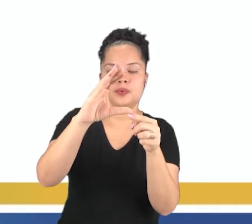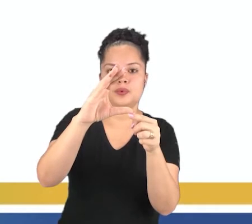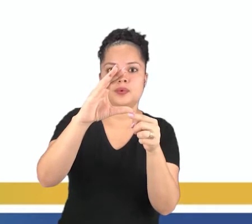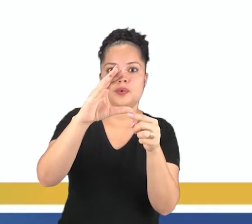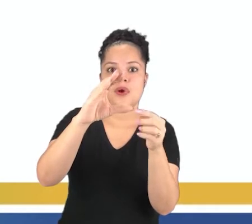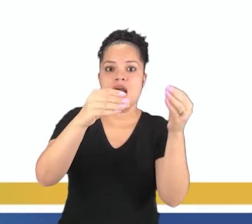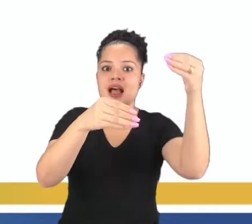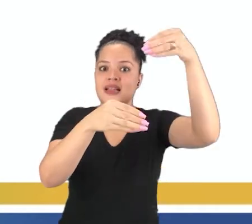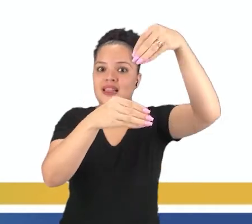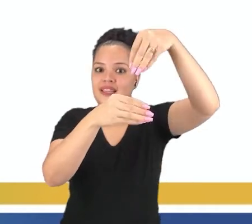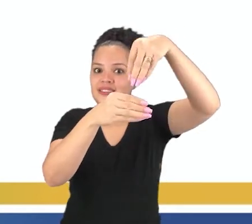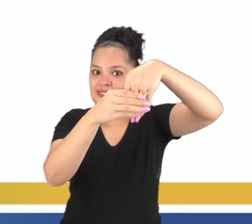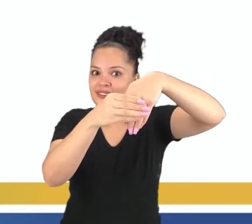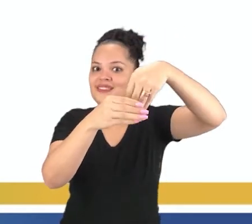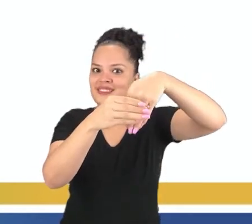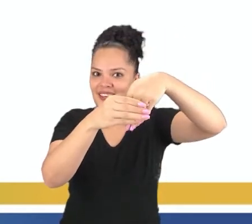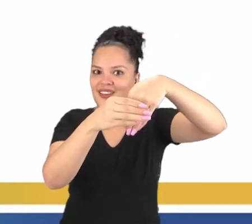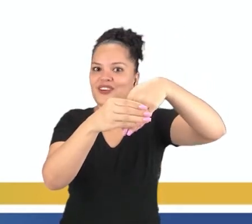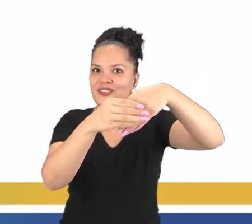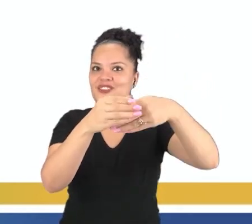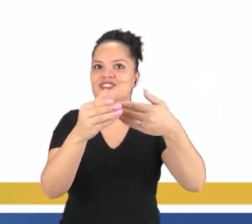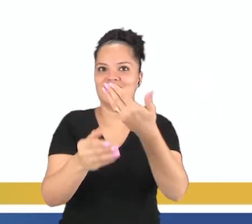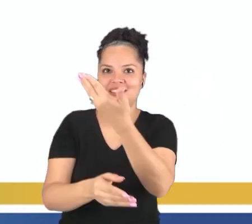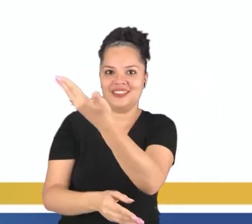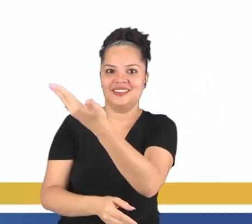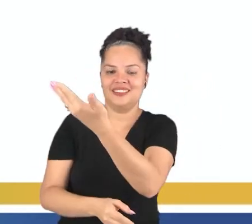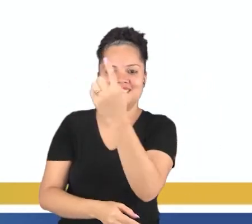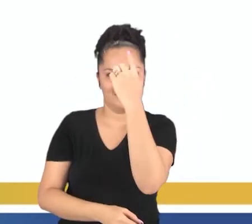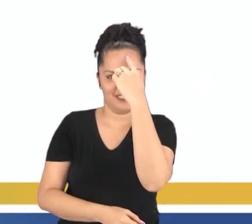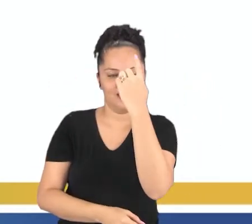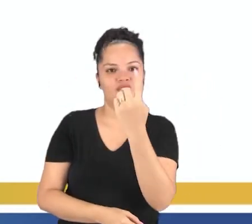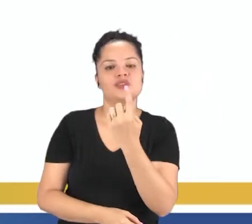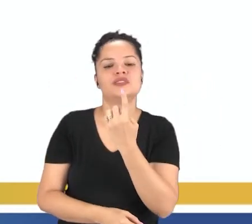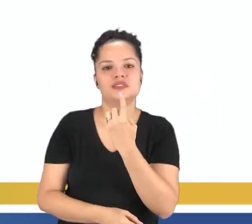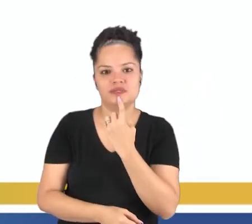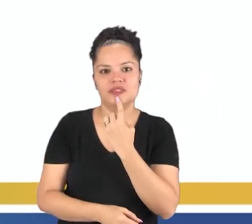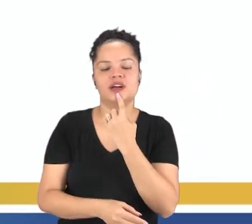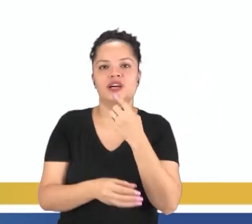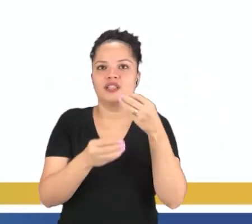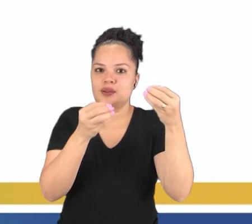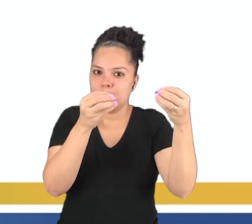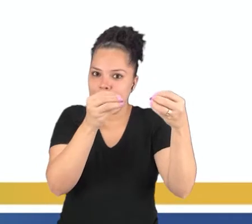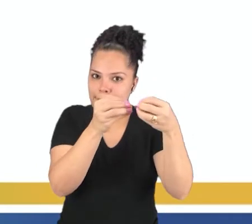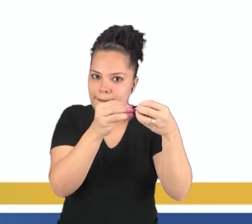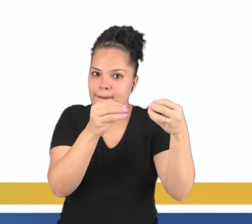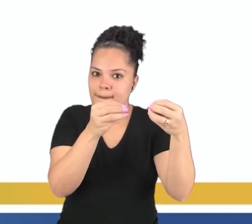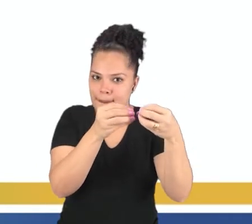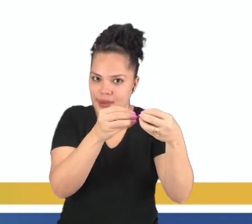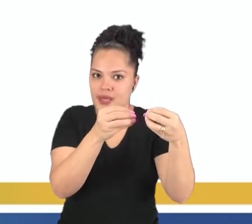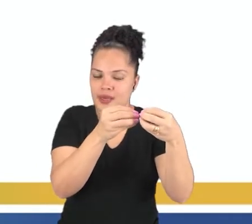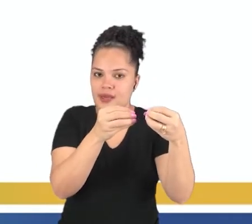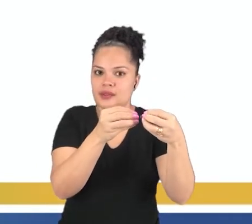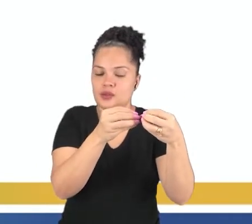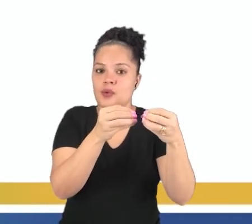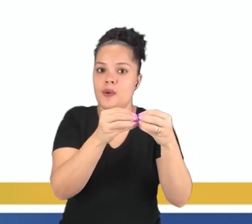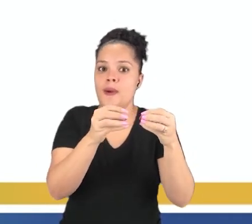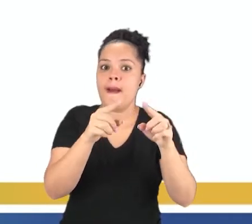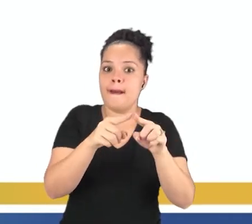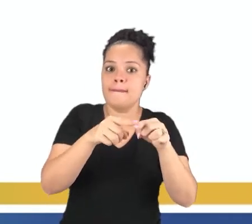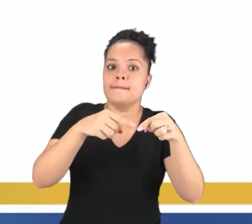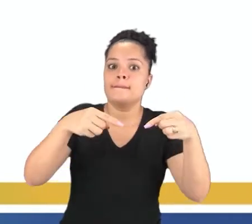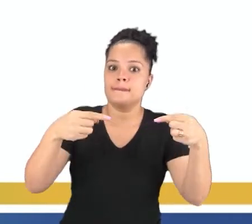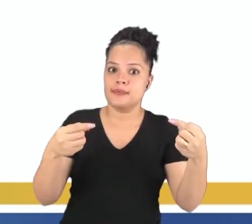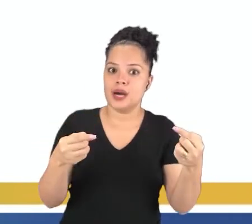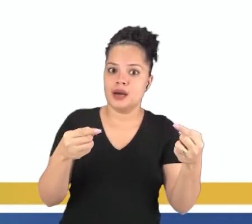segundo caso, essas duas circunferências, elas também se tocam, certo? Só que elas se